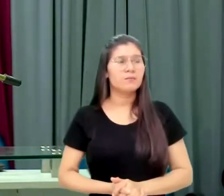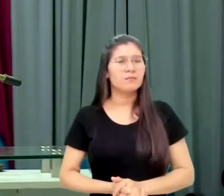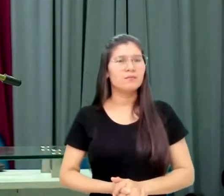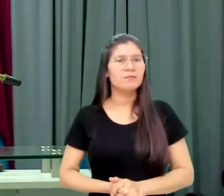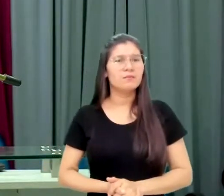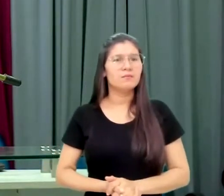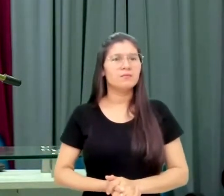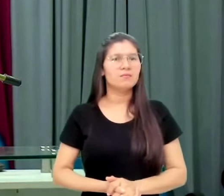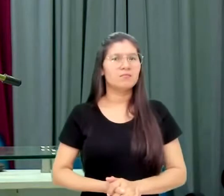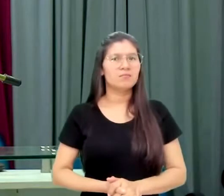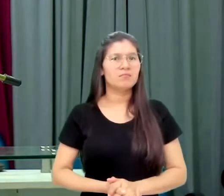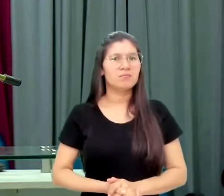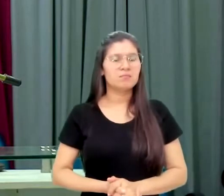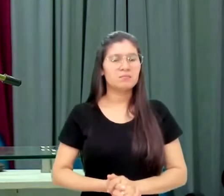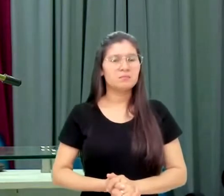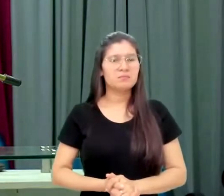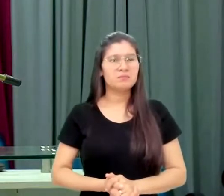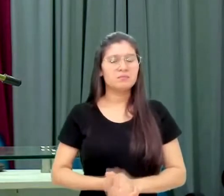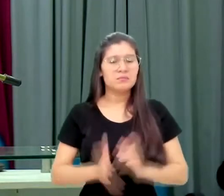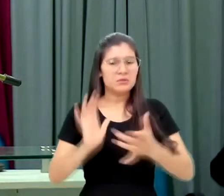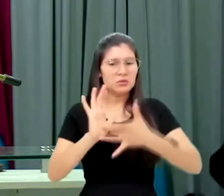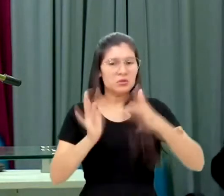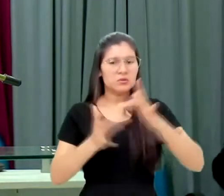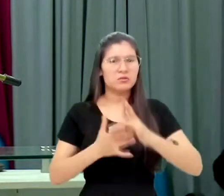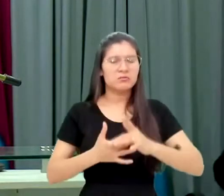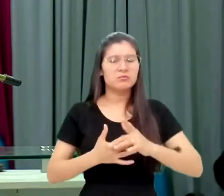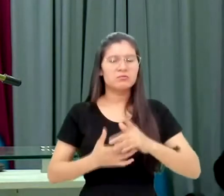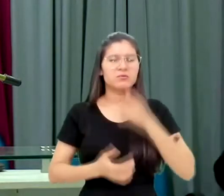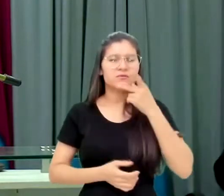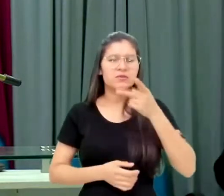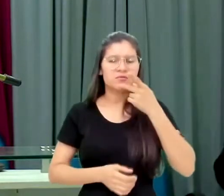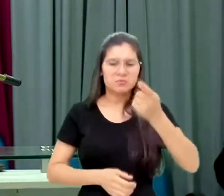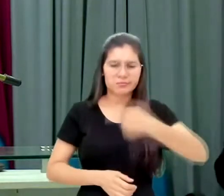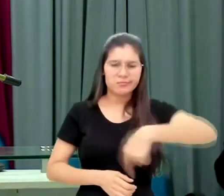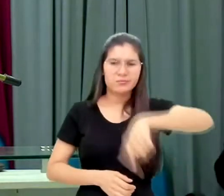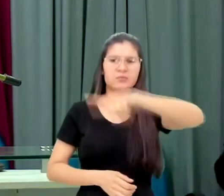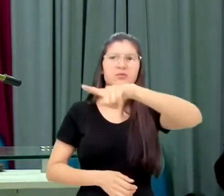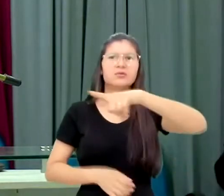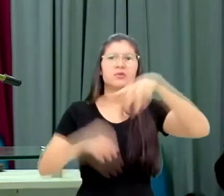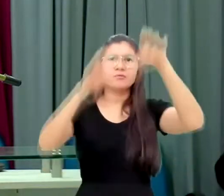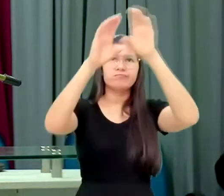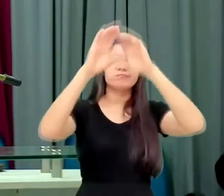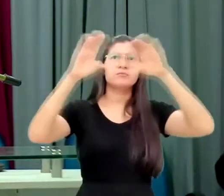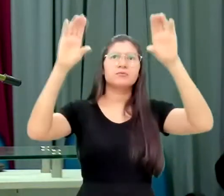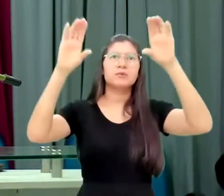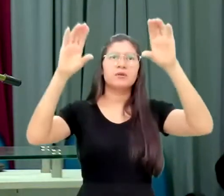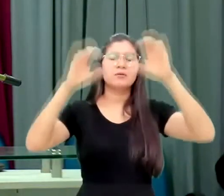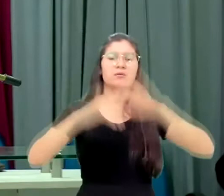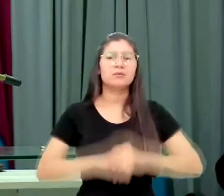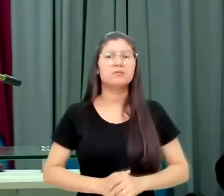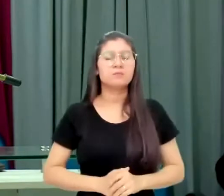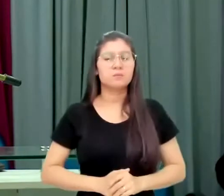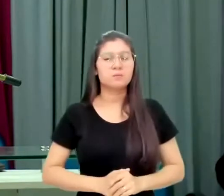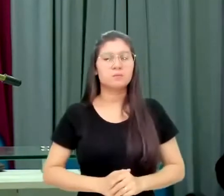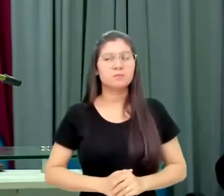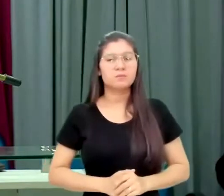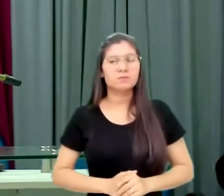depois vocês irão, porque vocês sabem o caminho. E ele é